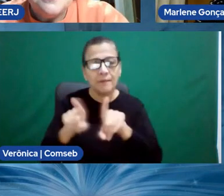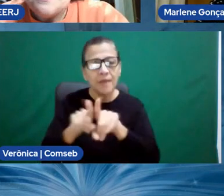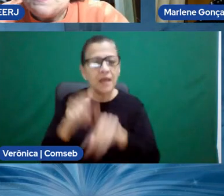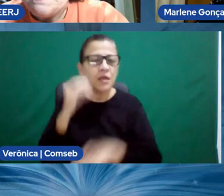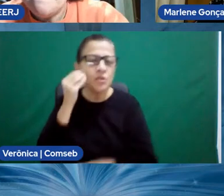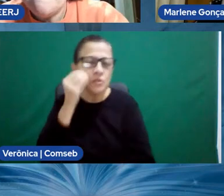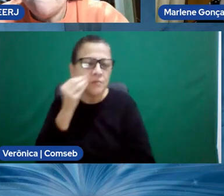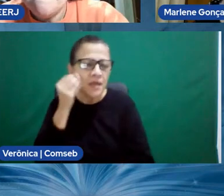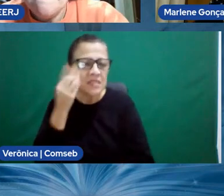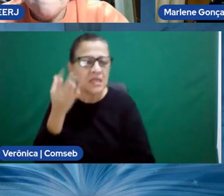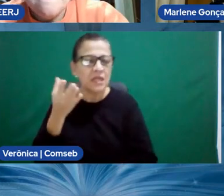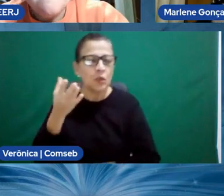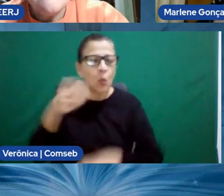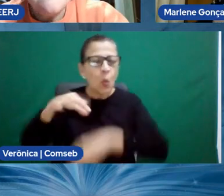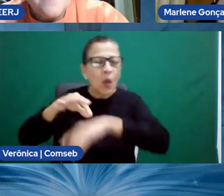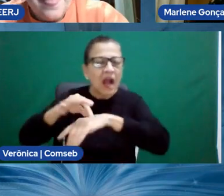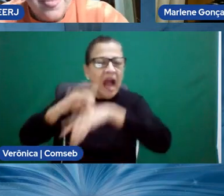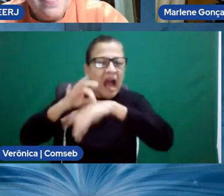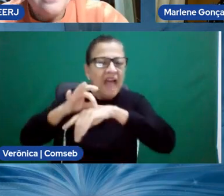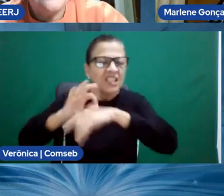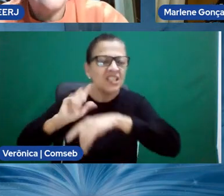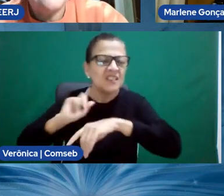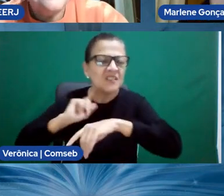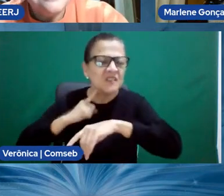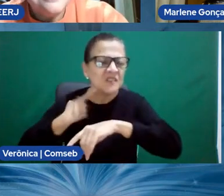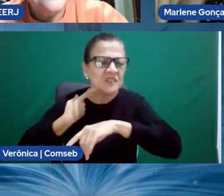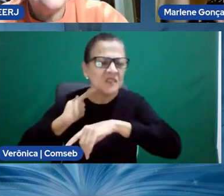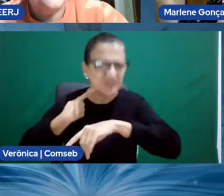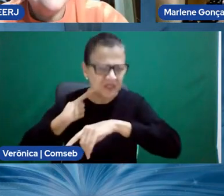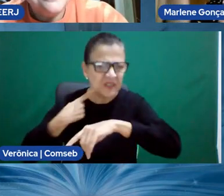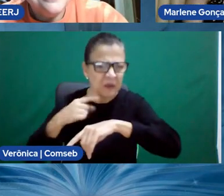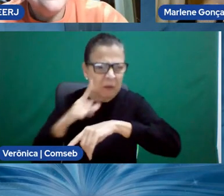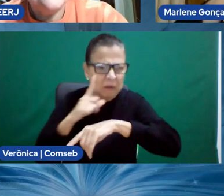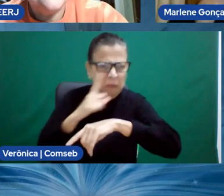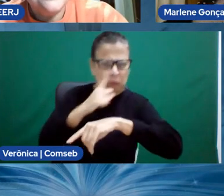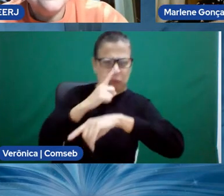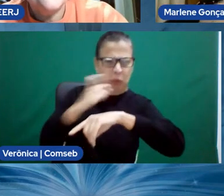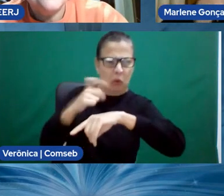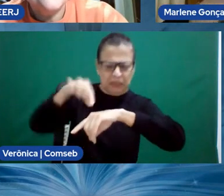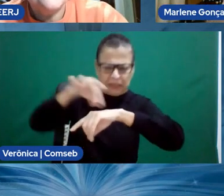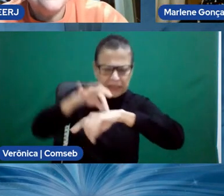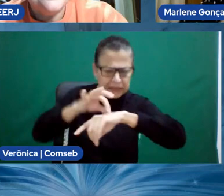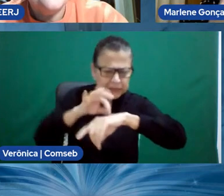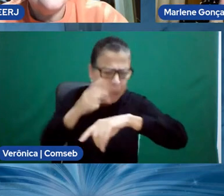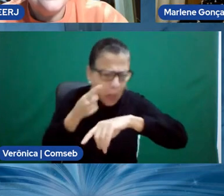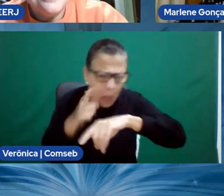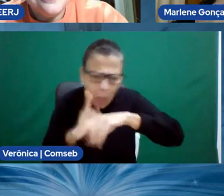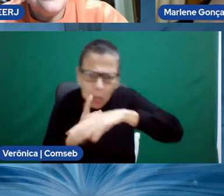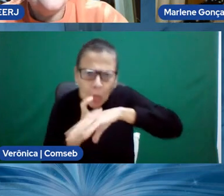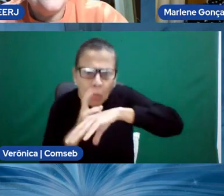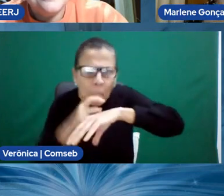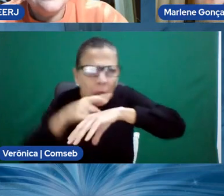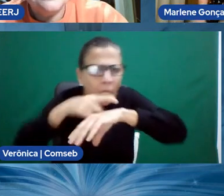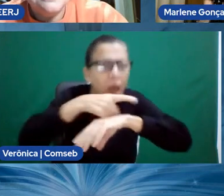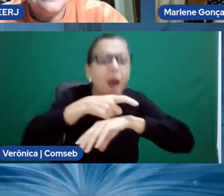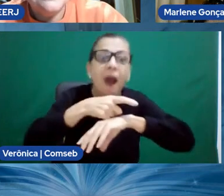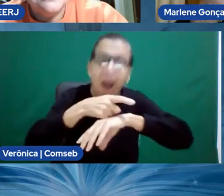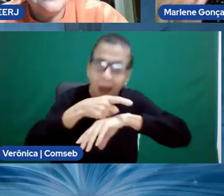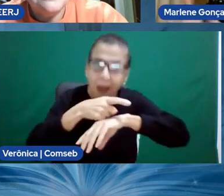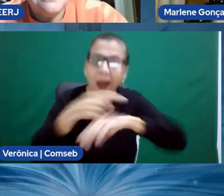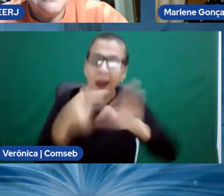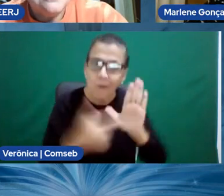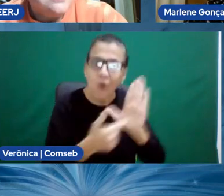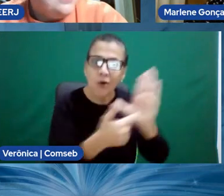com carne podre, né? Se está descoberta, aparece os vermes, está fechada, não aparece. Então a ciência também foi caminhando, mostrando